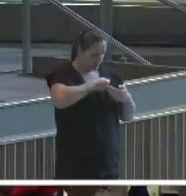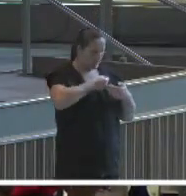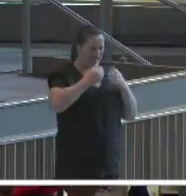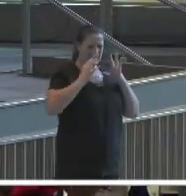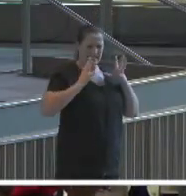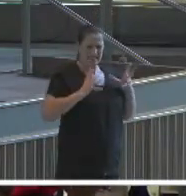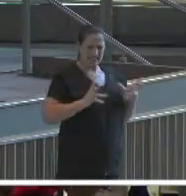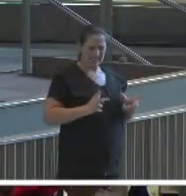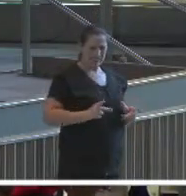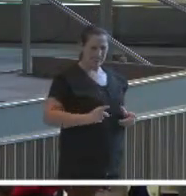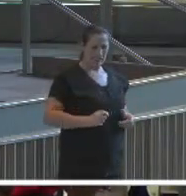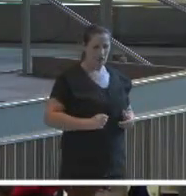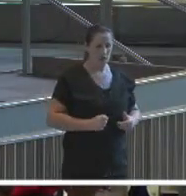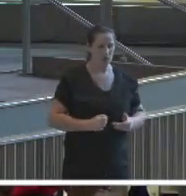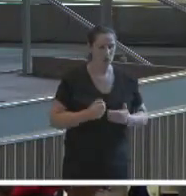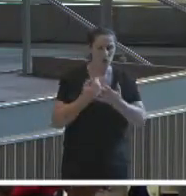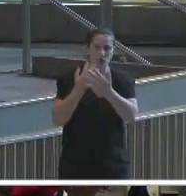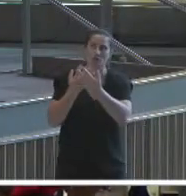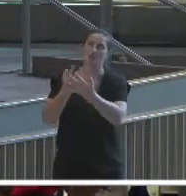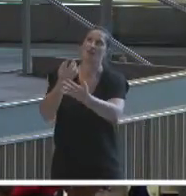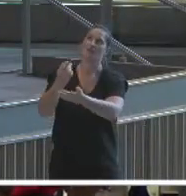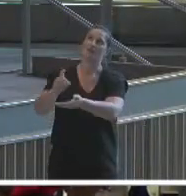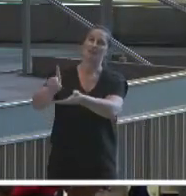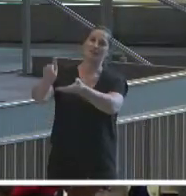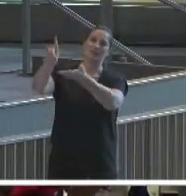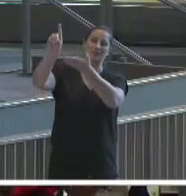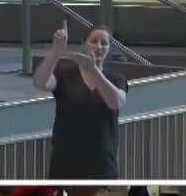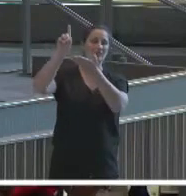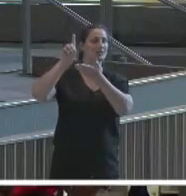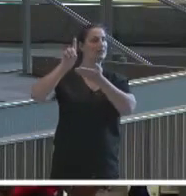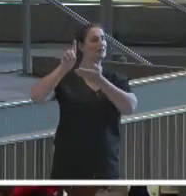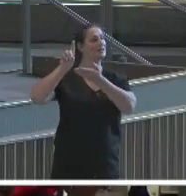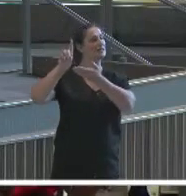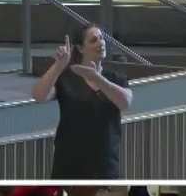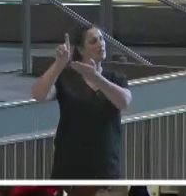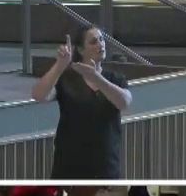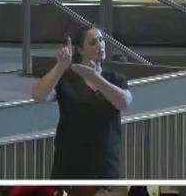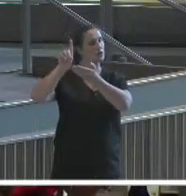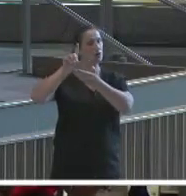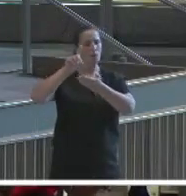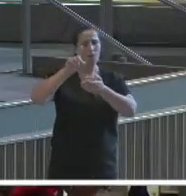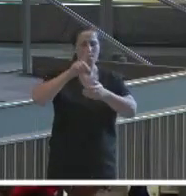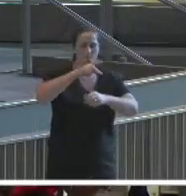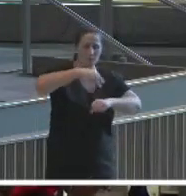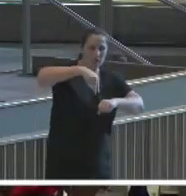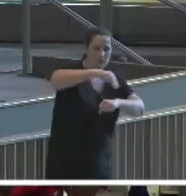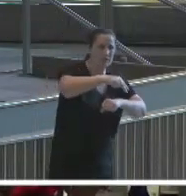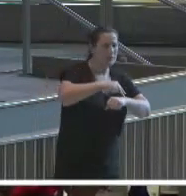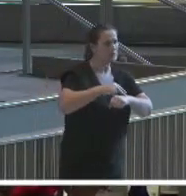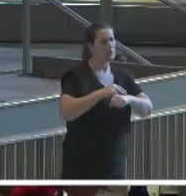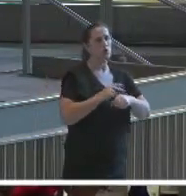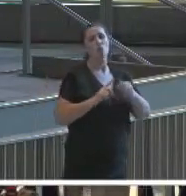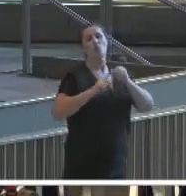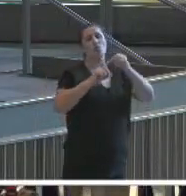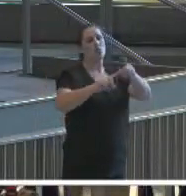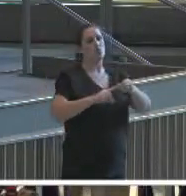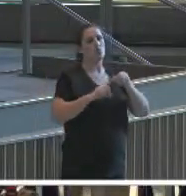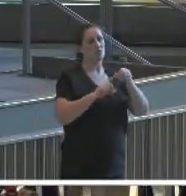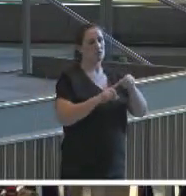santo, consagrado ao Senhor, povo de Deus, nação exclusiva, sacerdócio real.